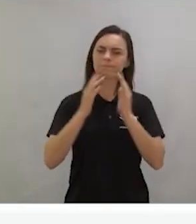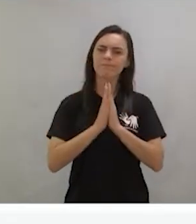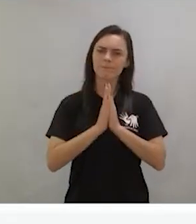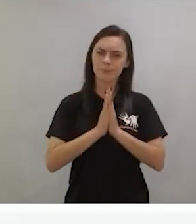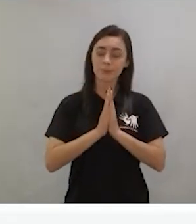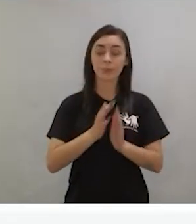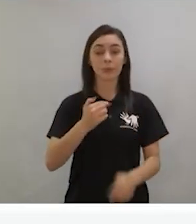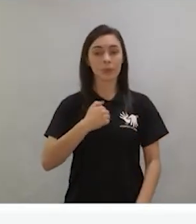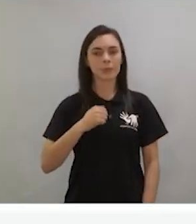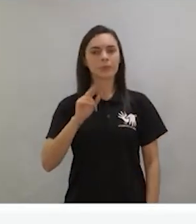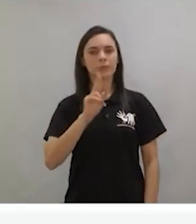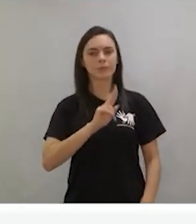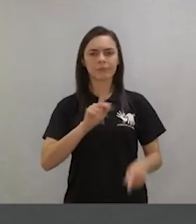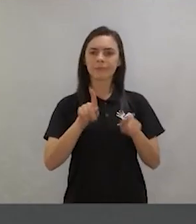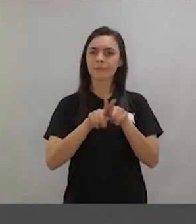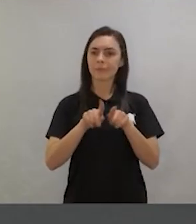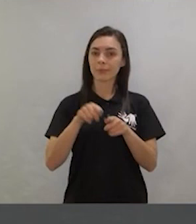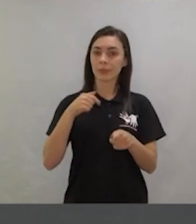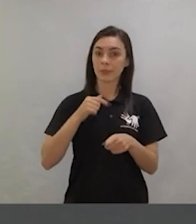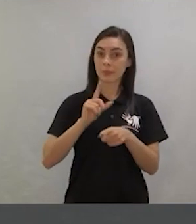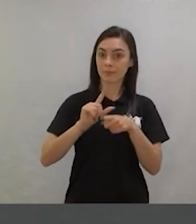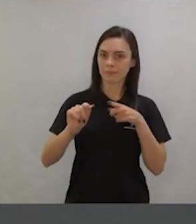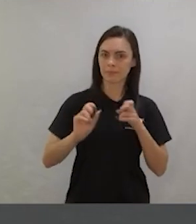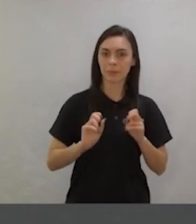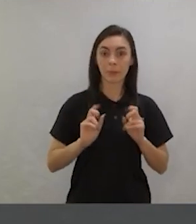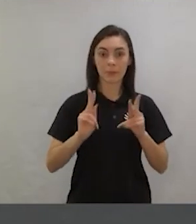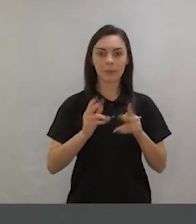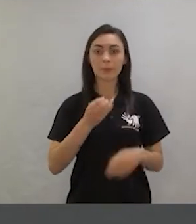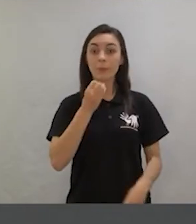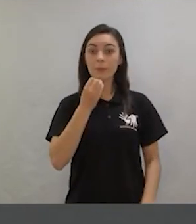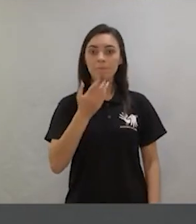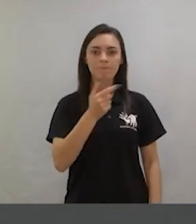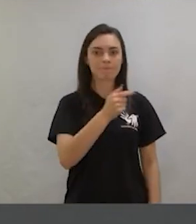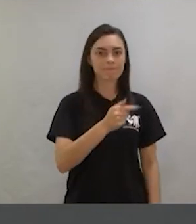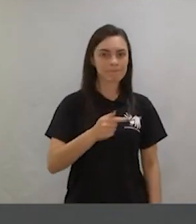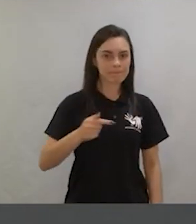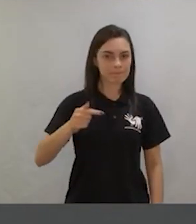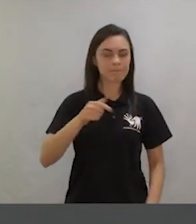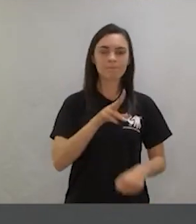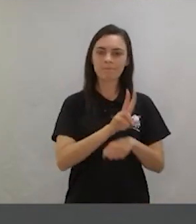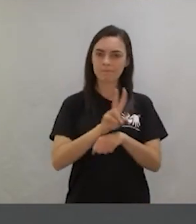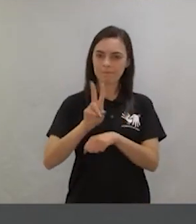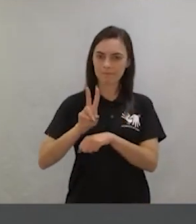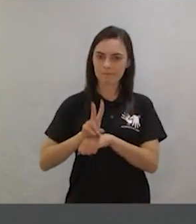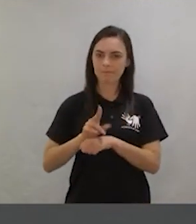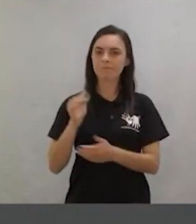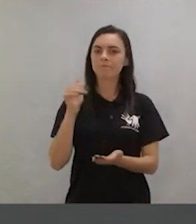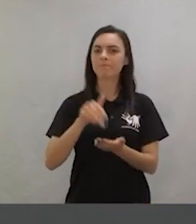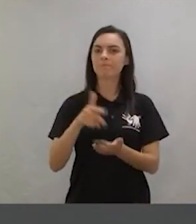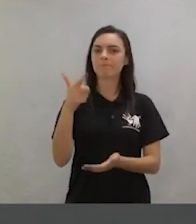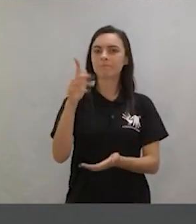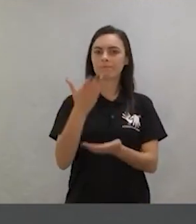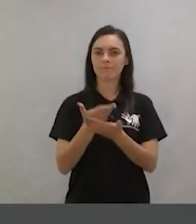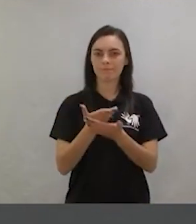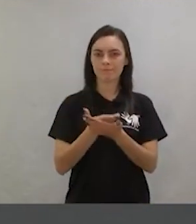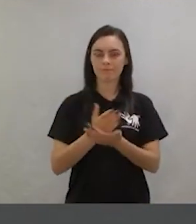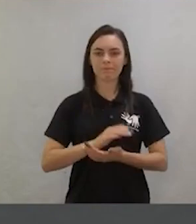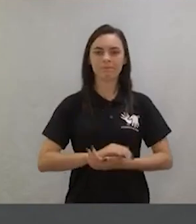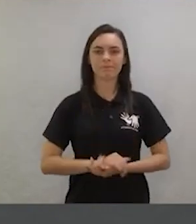a minha aqui porque eu já vou embora, ok? Então, uma boa semana, fiquem bem e até a próxima aula.